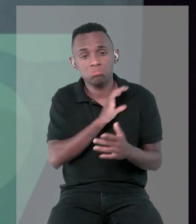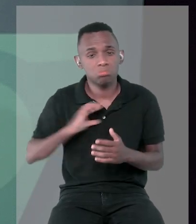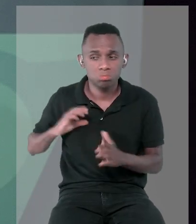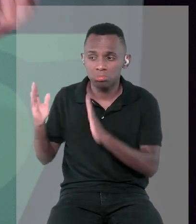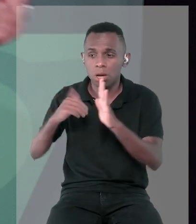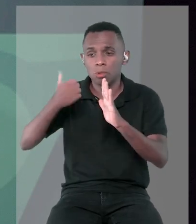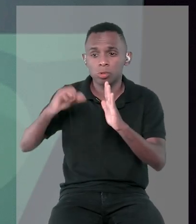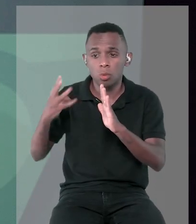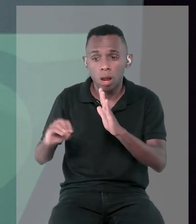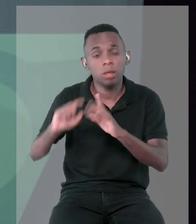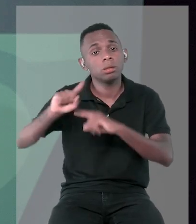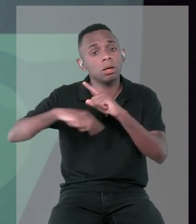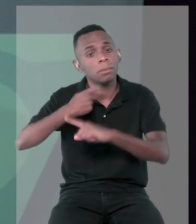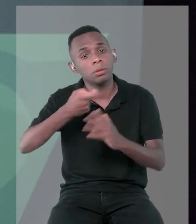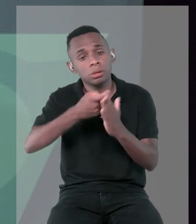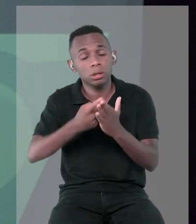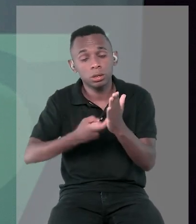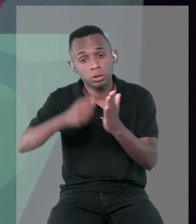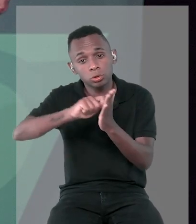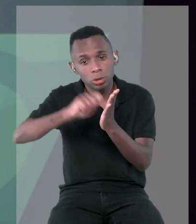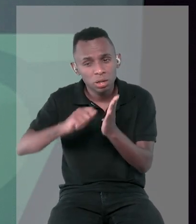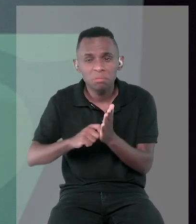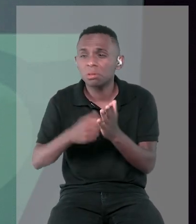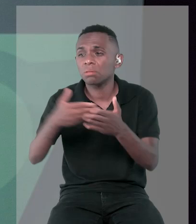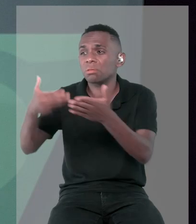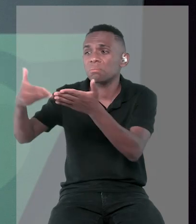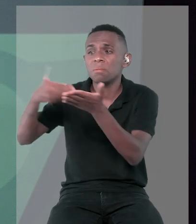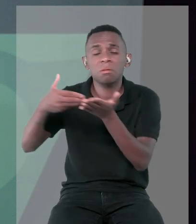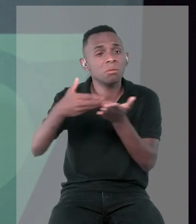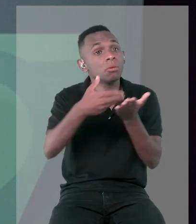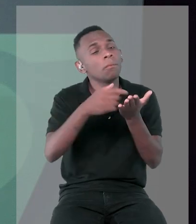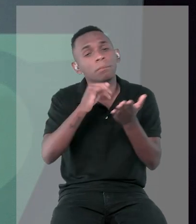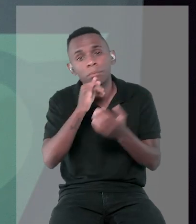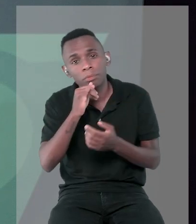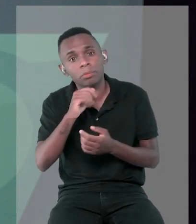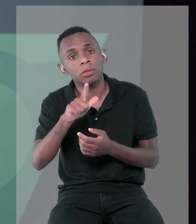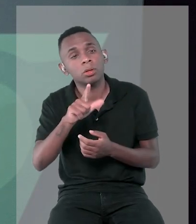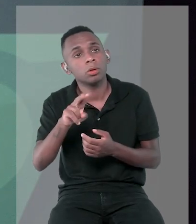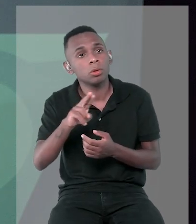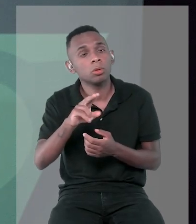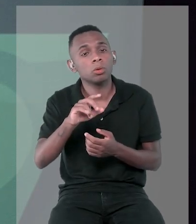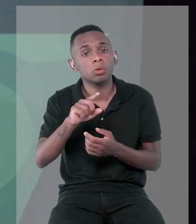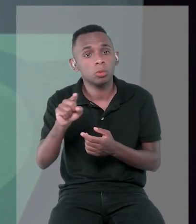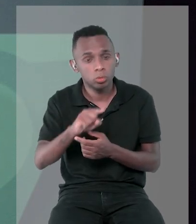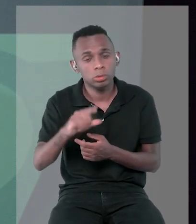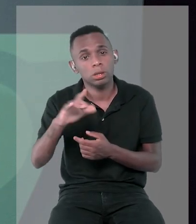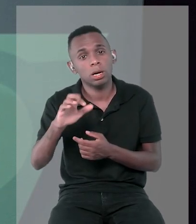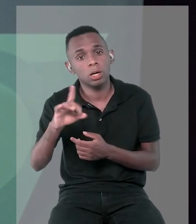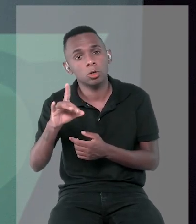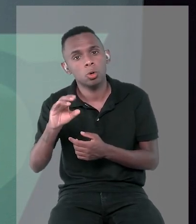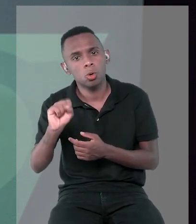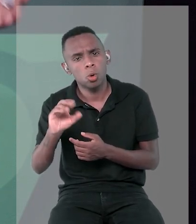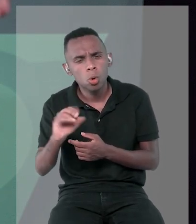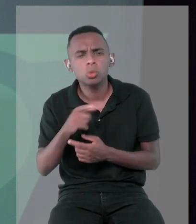40, e que depois escreveram um texto sobre ela e que também estavam meio perdidos. Né? É o caso do Lúcio, né, Cardoso.